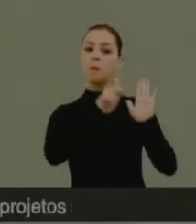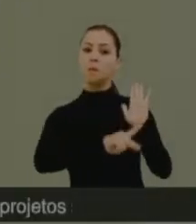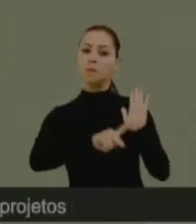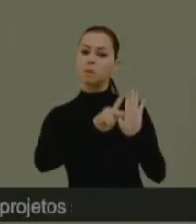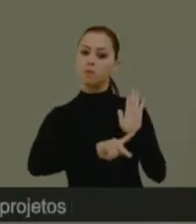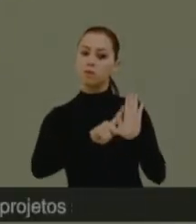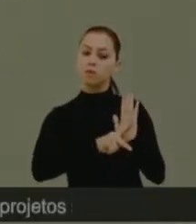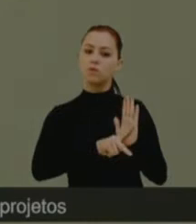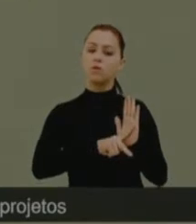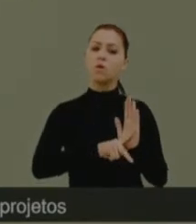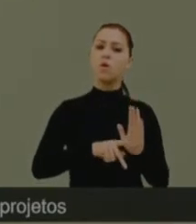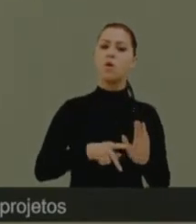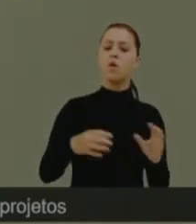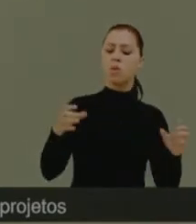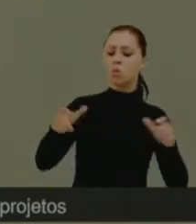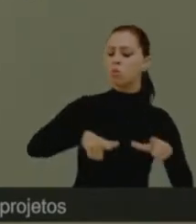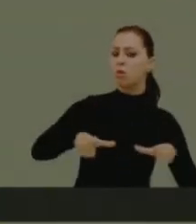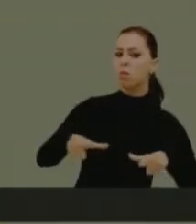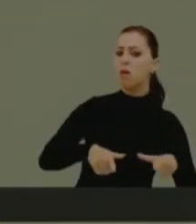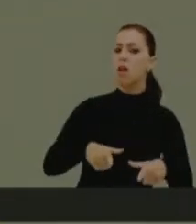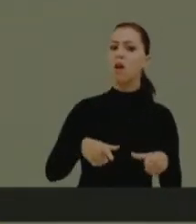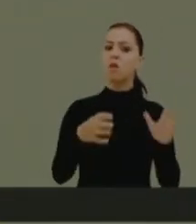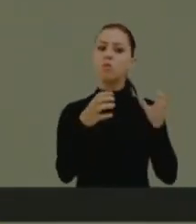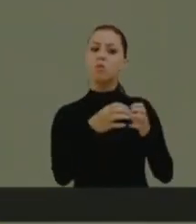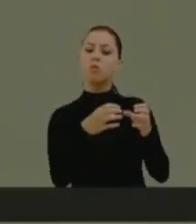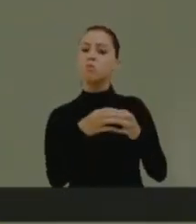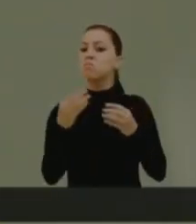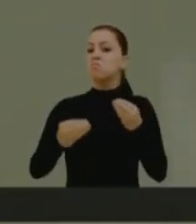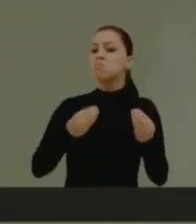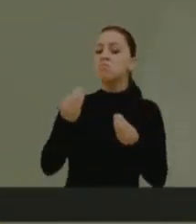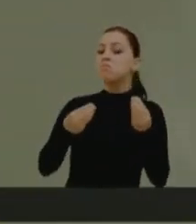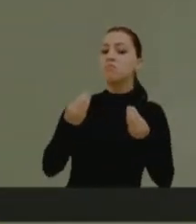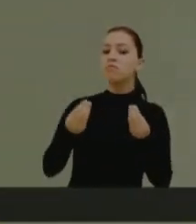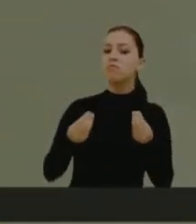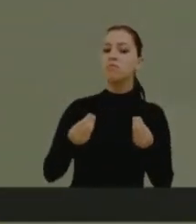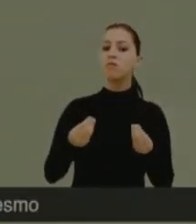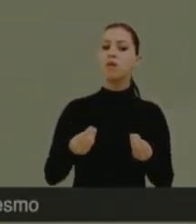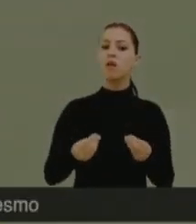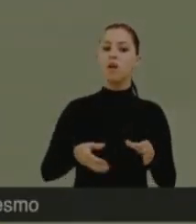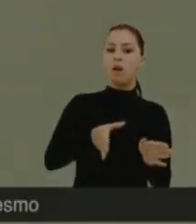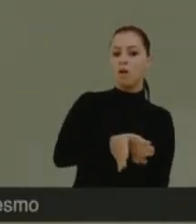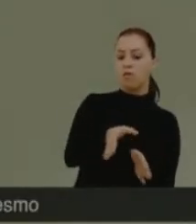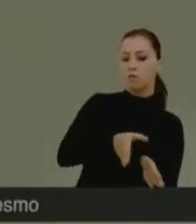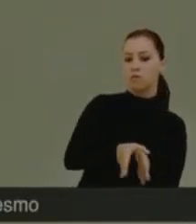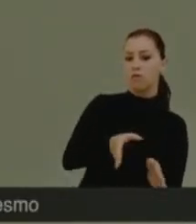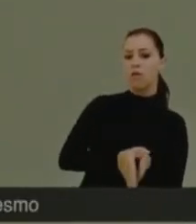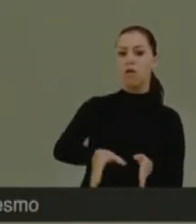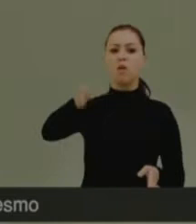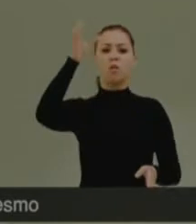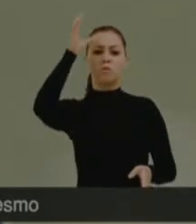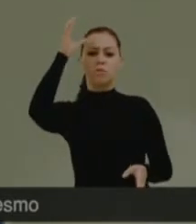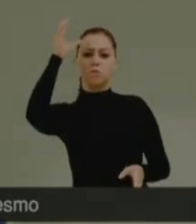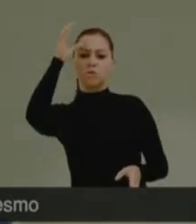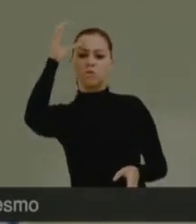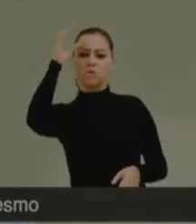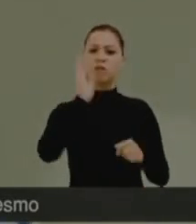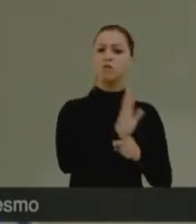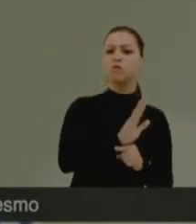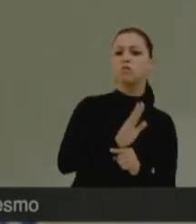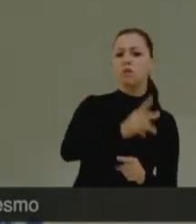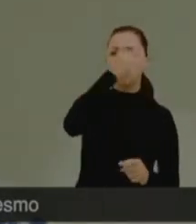um grupo gestor de projetos. De que forma que esse grupo atuará? Na conscientização,